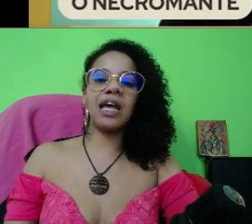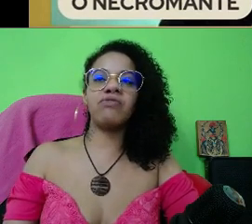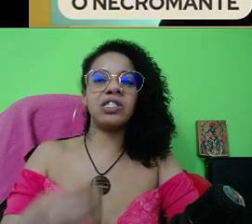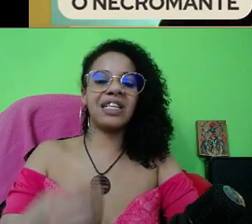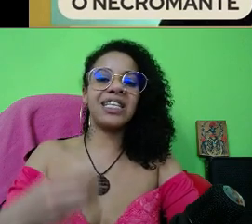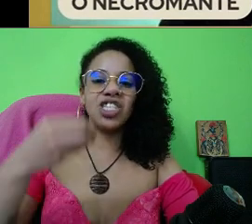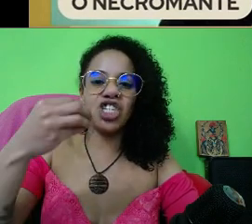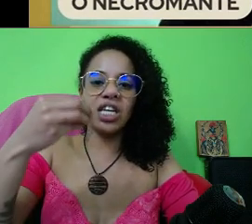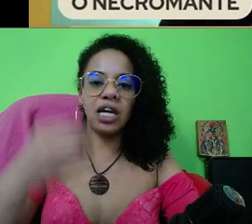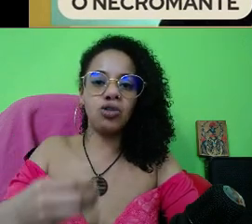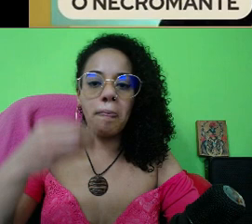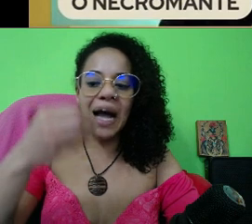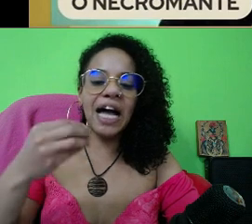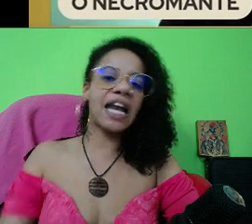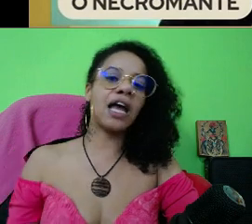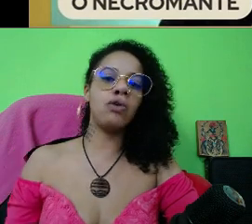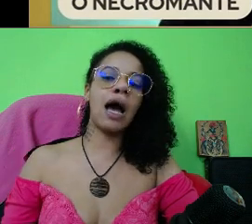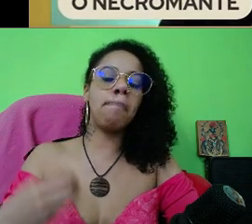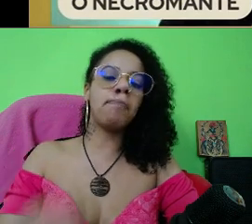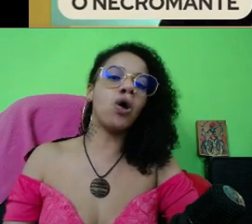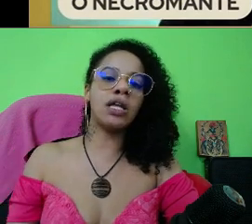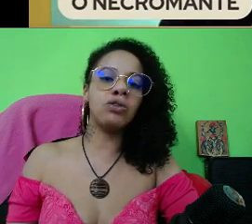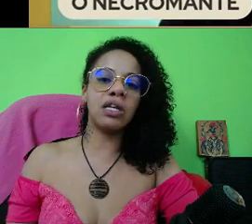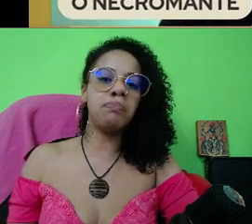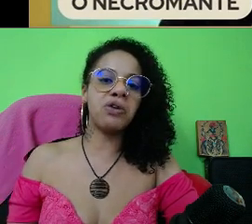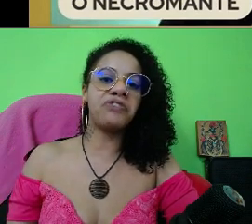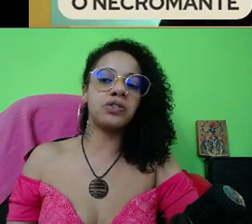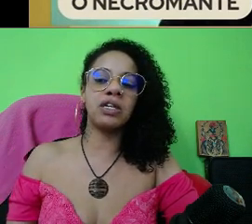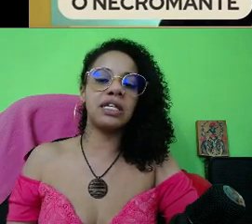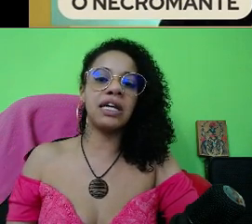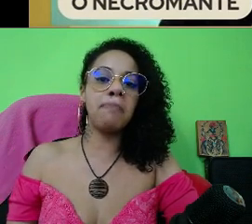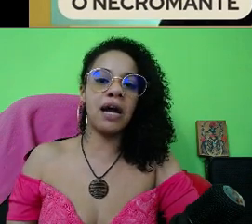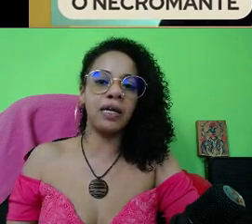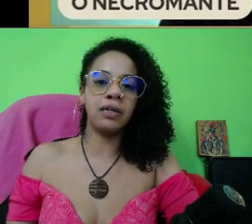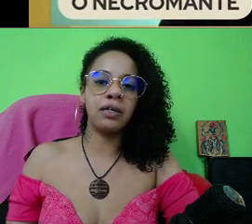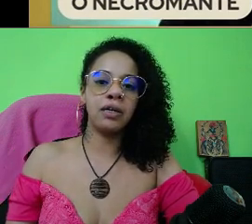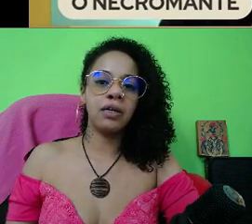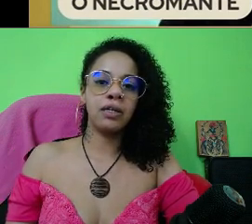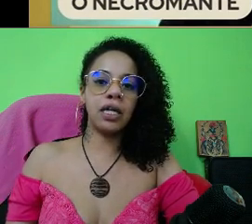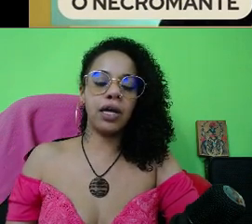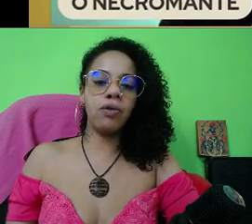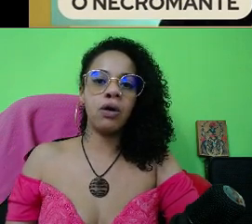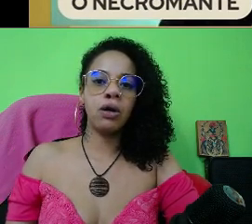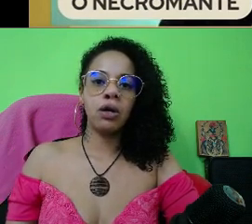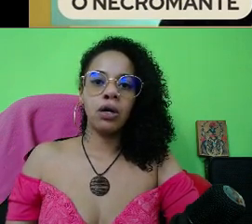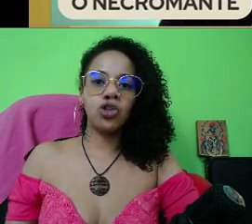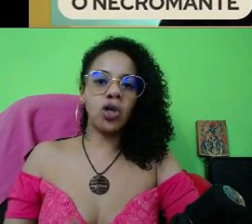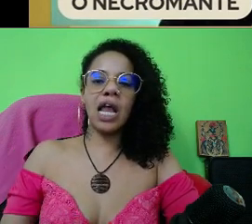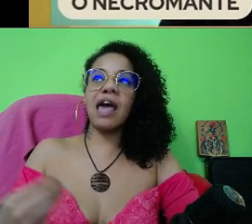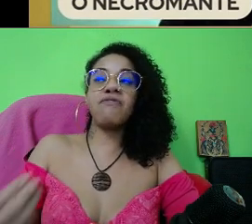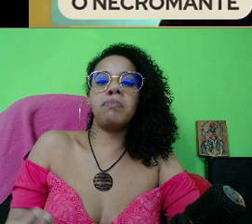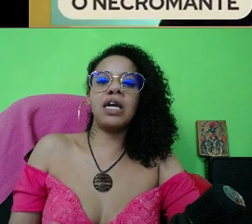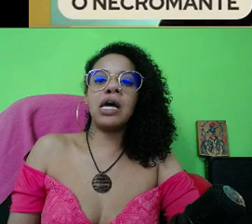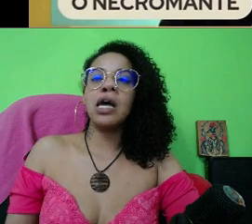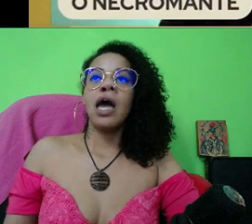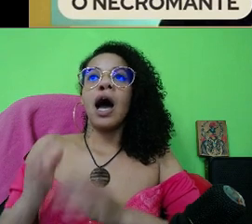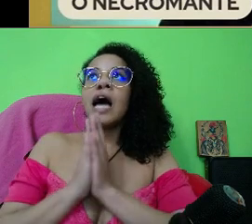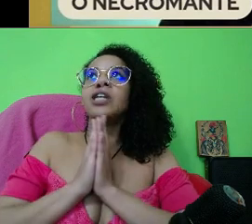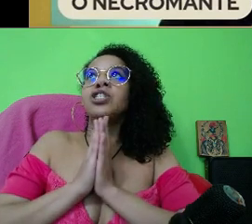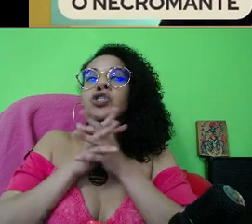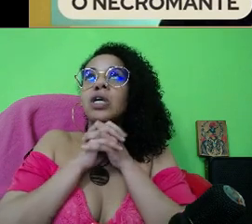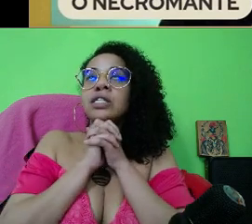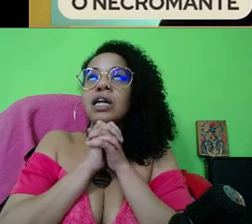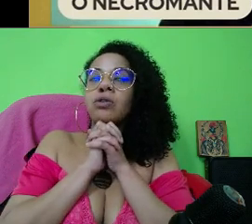a Live dela você tá tirando para a do trampo que eu faço aqui nessa merda entendeu toda Live minha